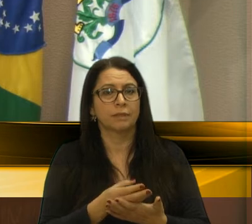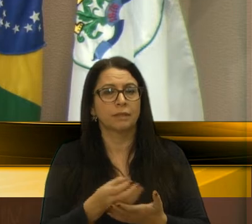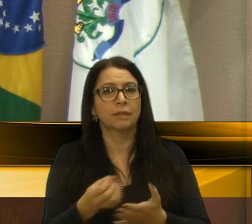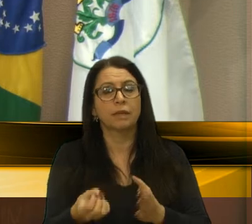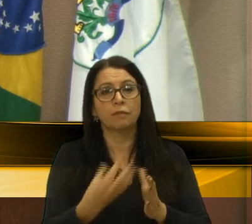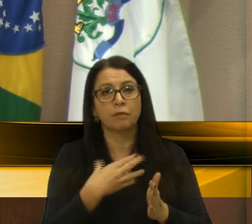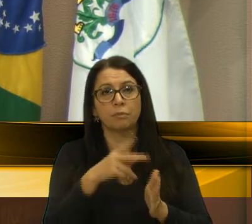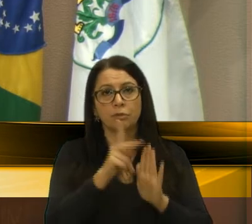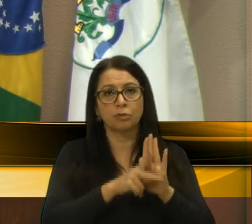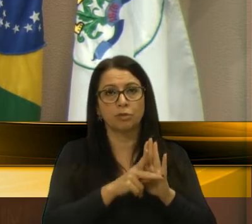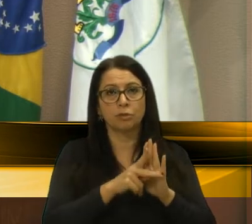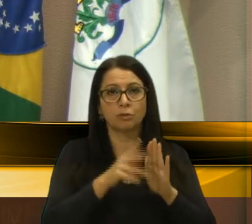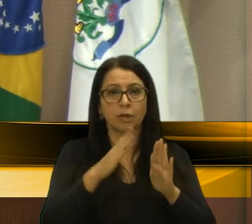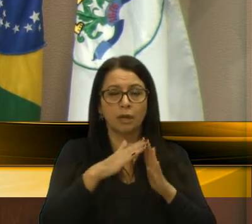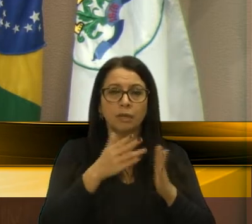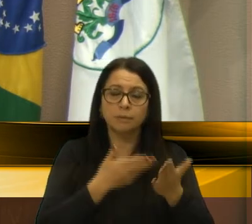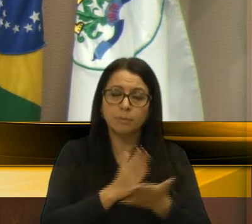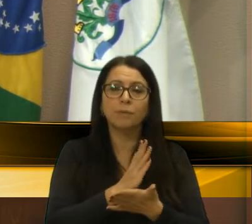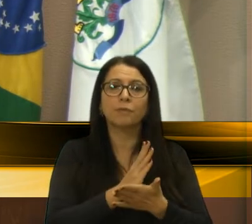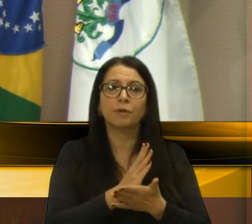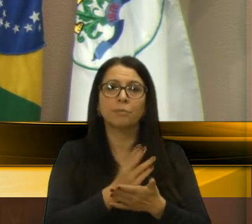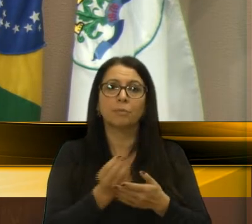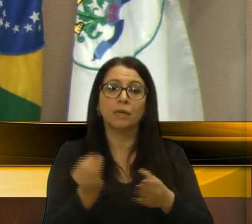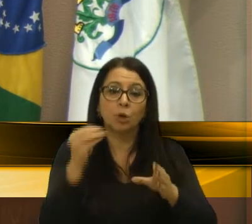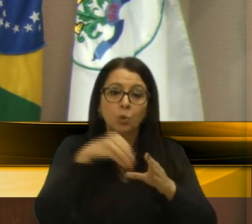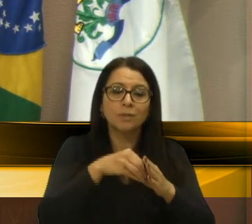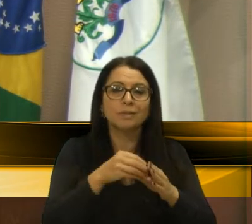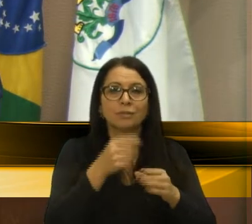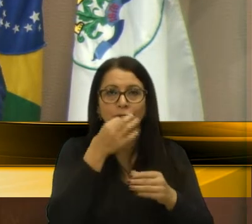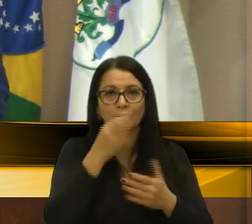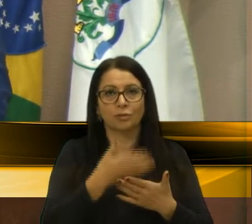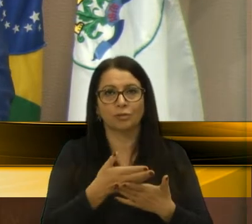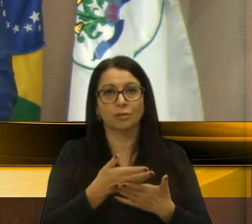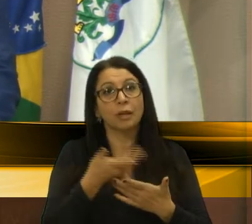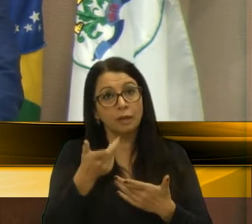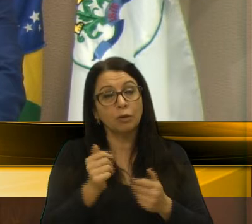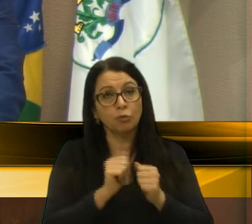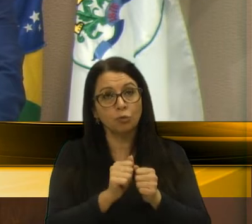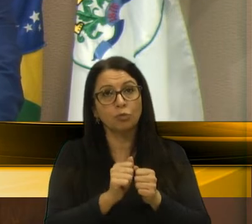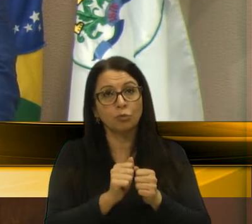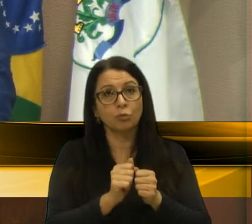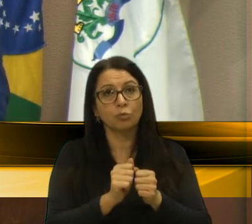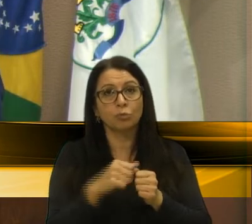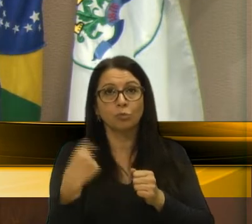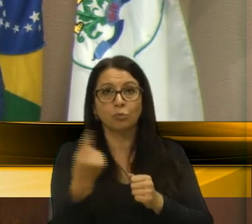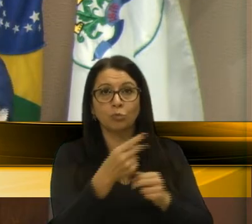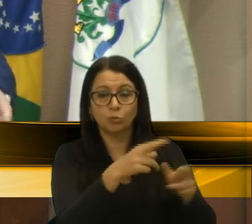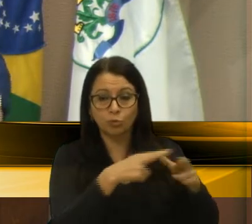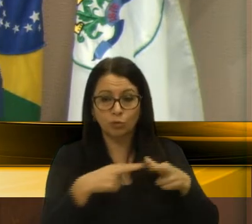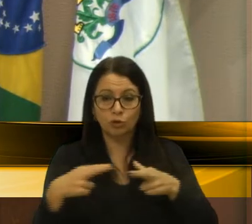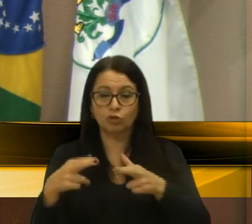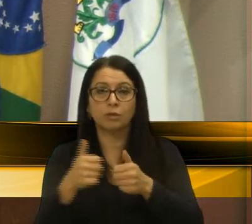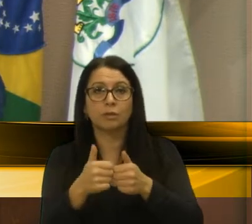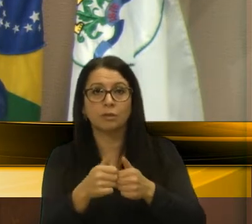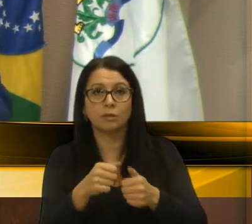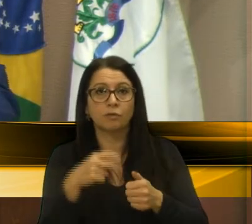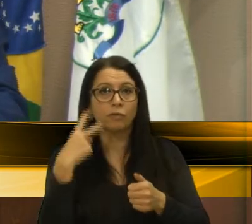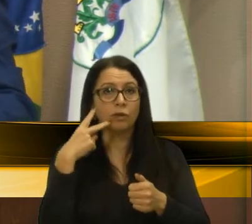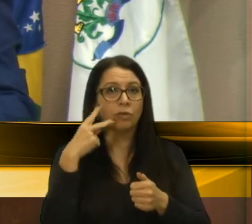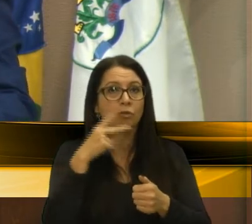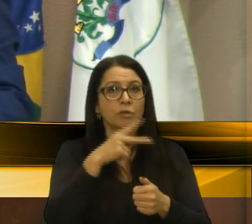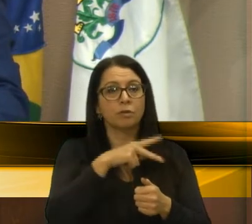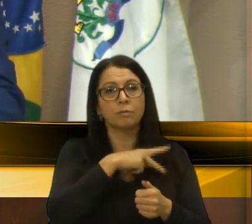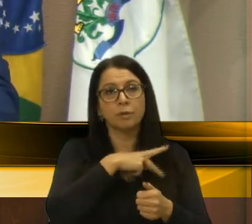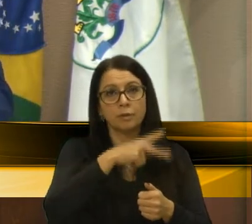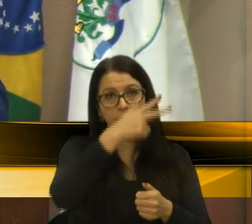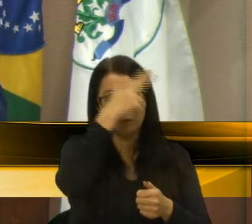para casa, para a gente aprovar a inclusão de Caxias, que aí, através do Parlamento Regional, tenho certeza que o vereador Cassina, como presidente,